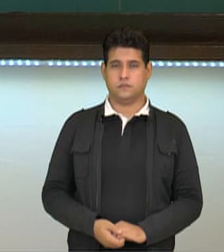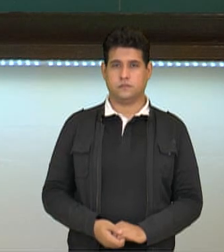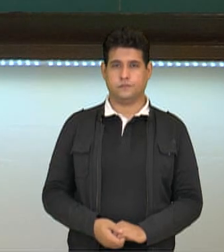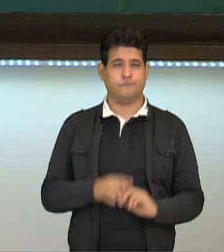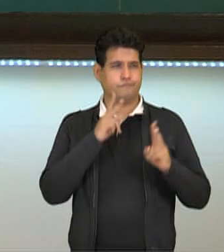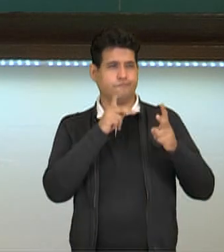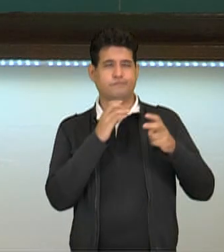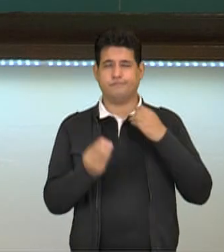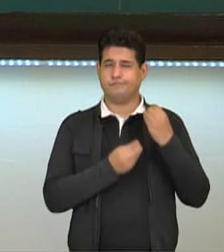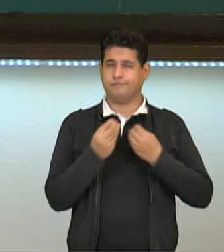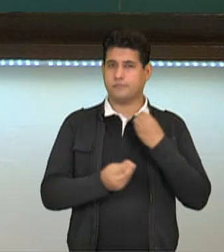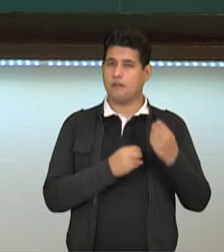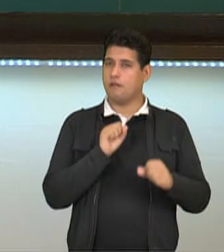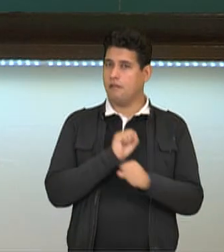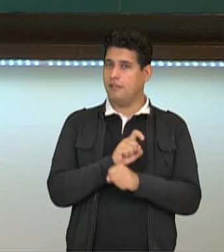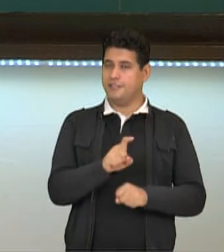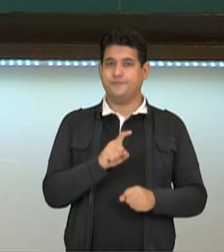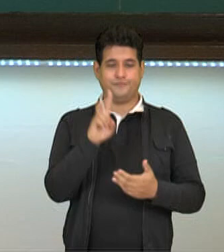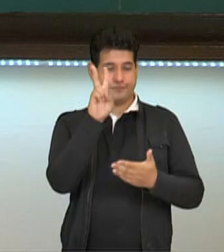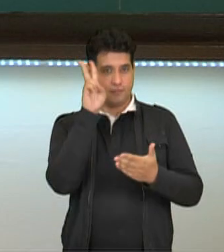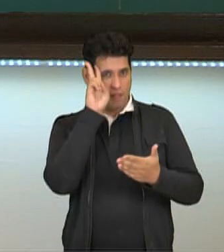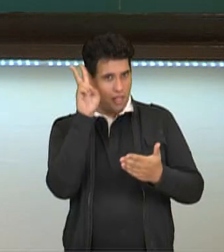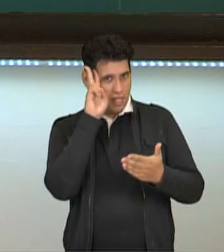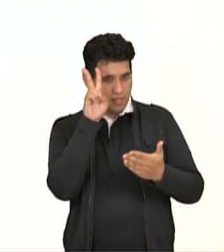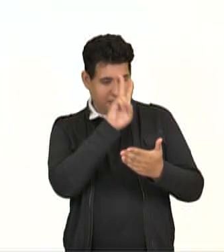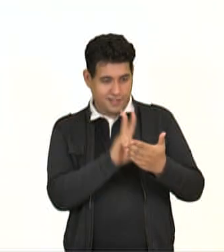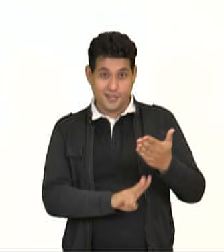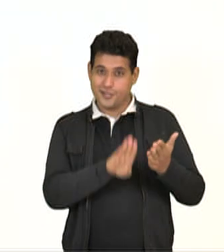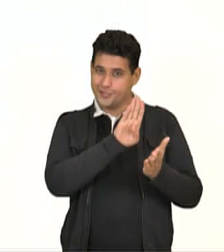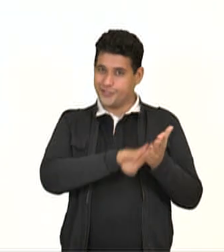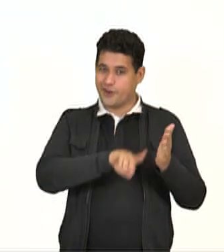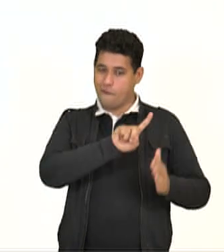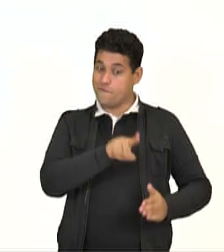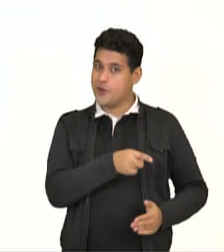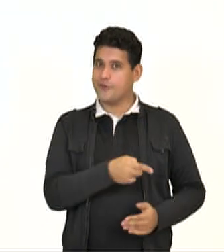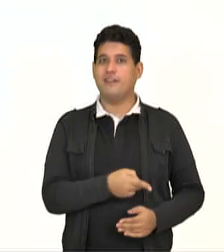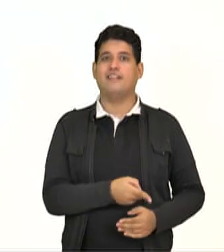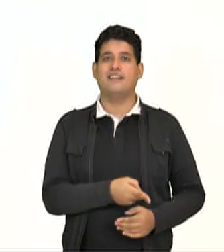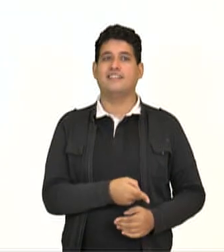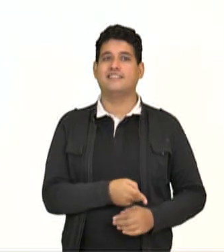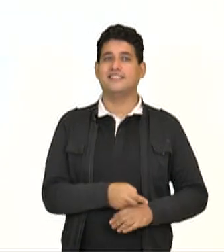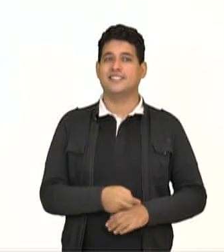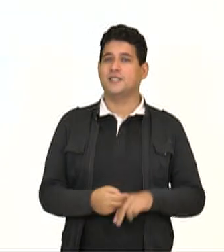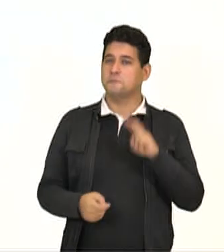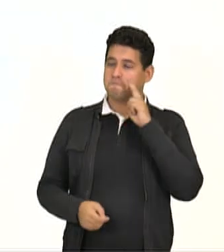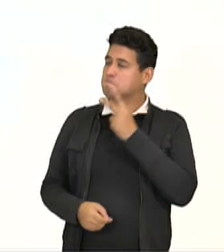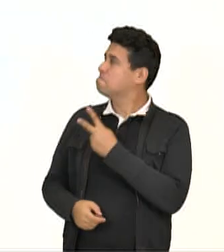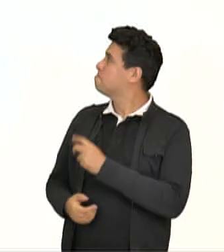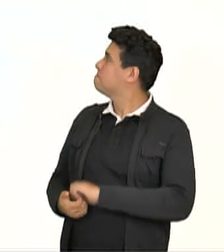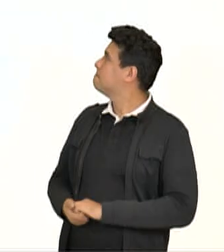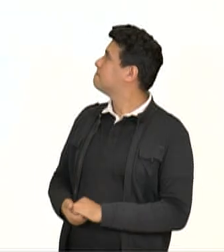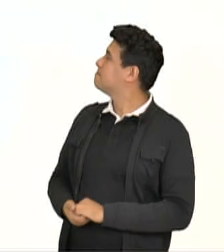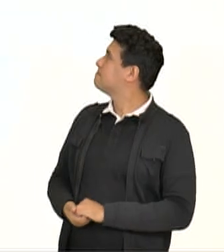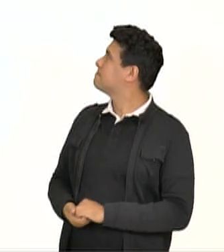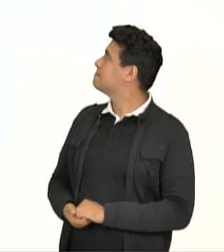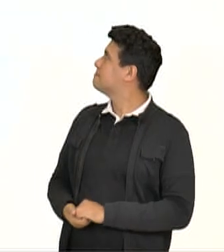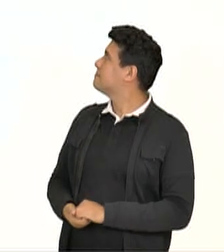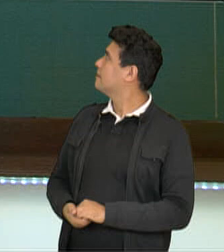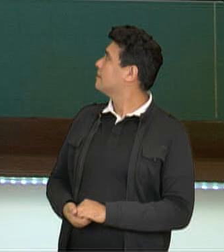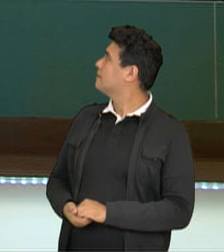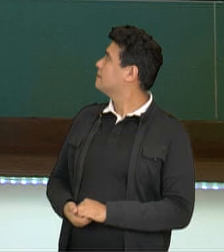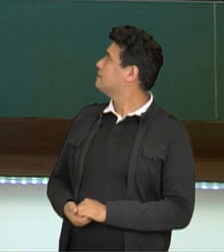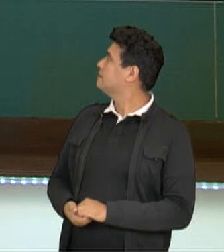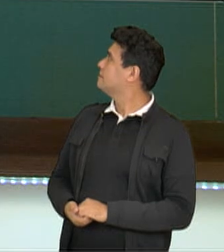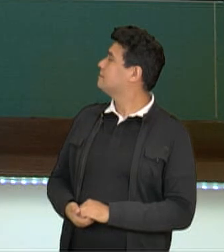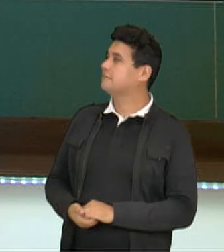Vamos ver como ficou então? Espero que vocês tenham lembrado de tirar a vírgula, né? Ó, you will never know if you never